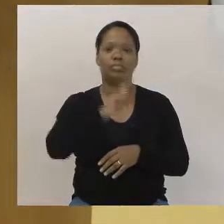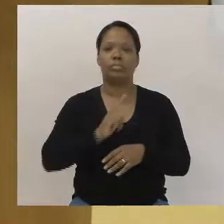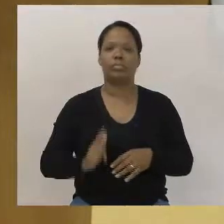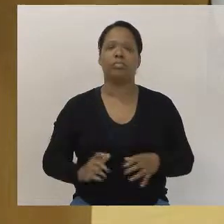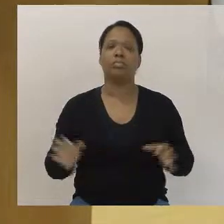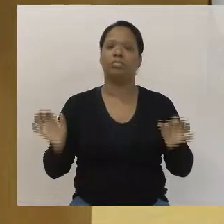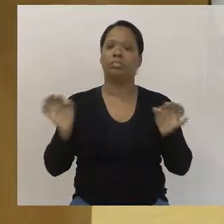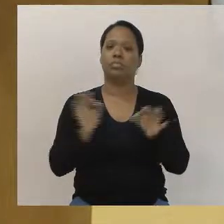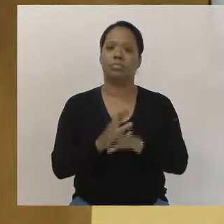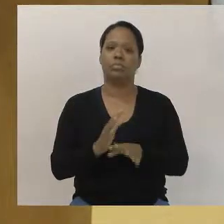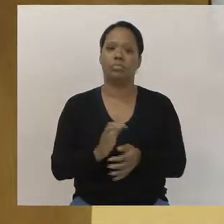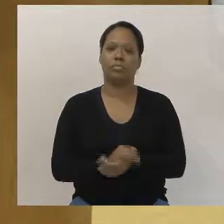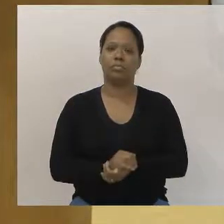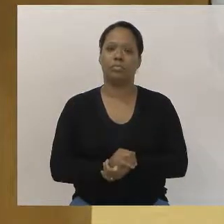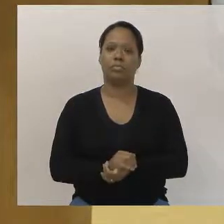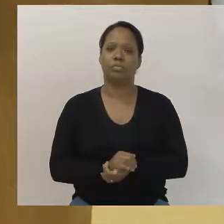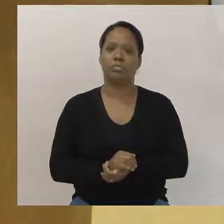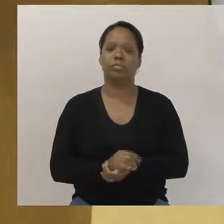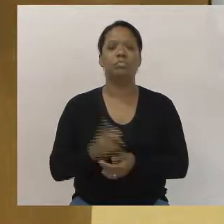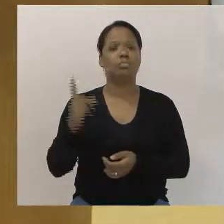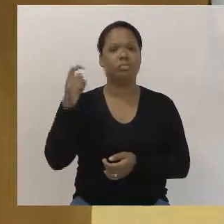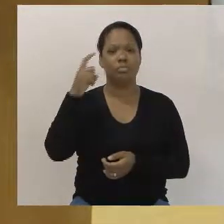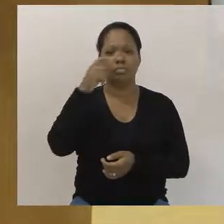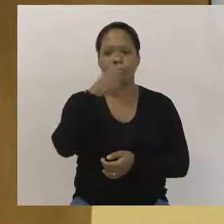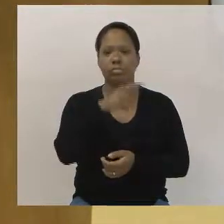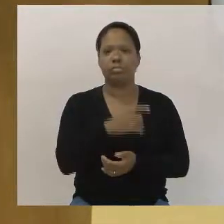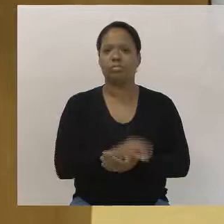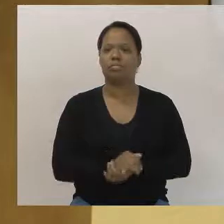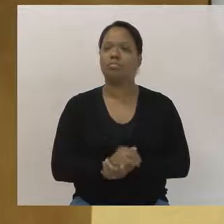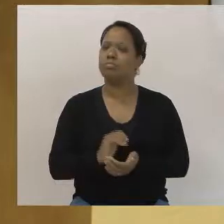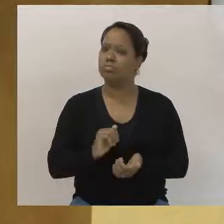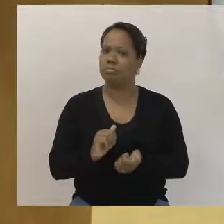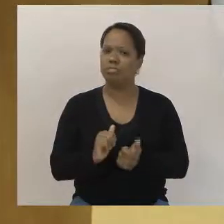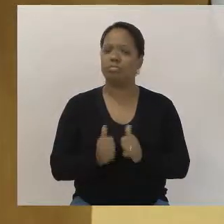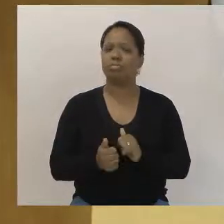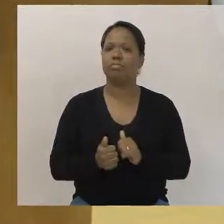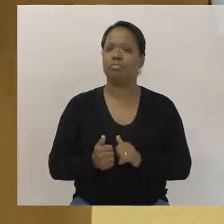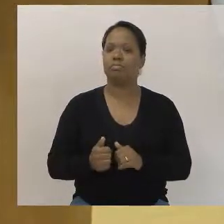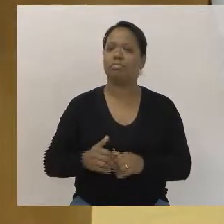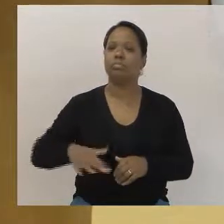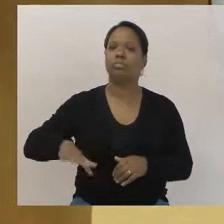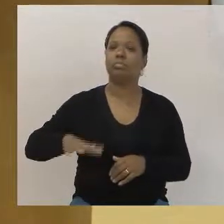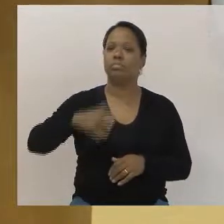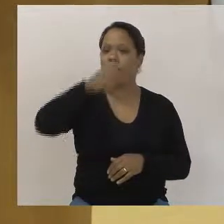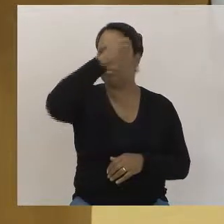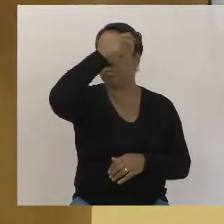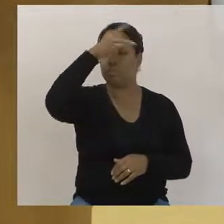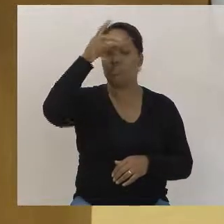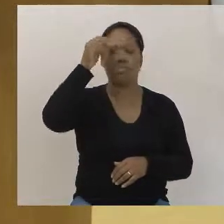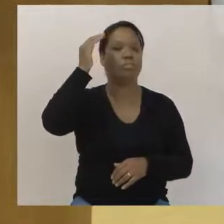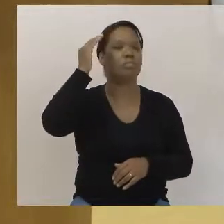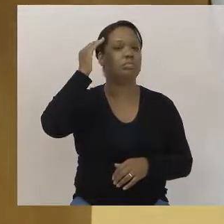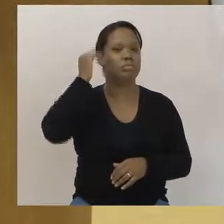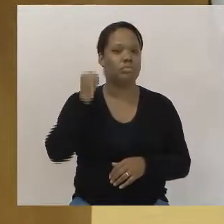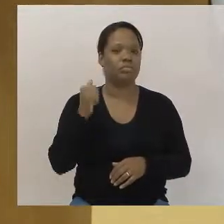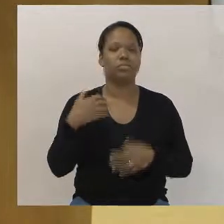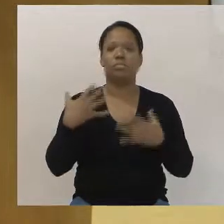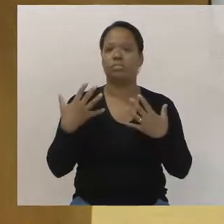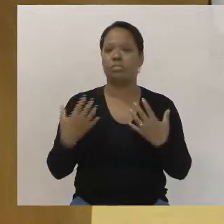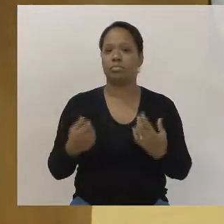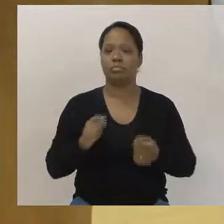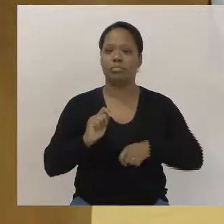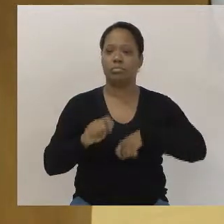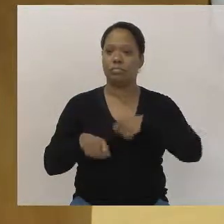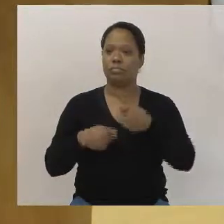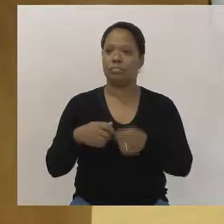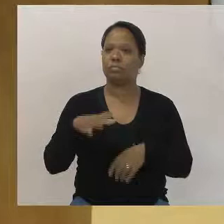termina então é muito difícil é desafiador e todo o prefeito sabe diz assumir a administrar